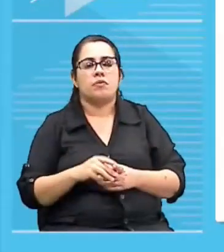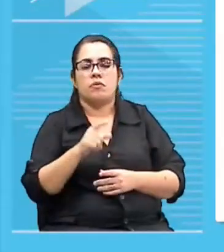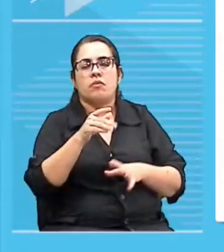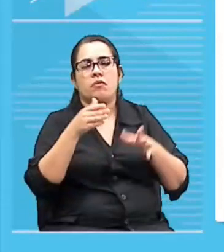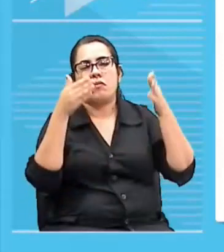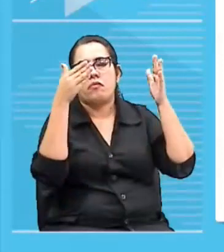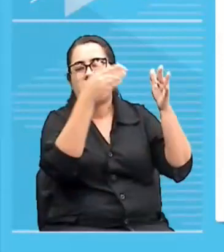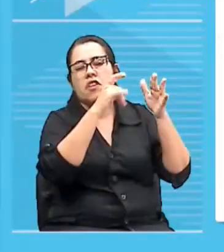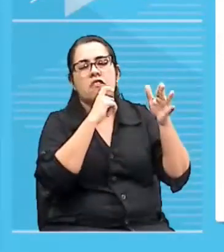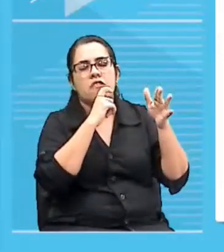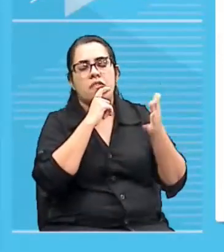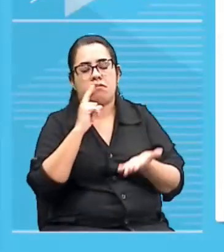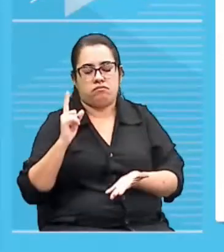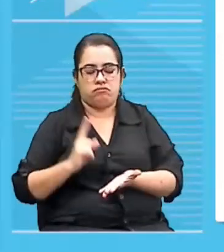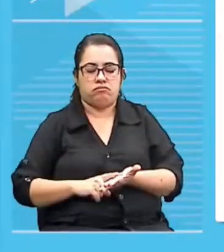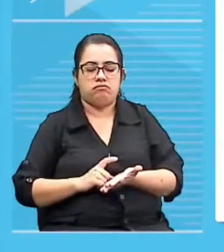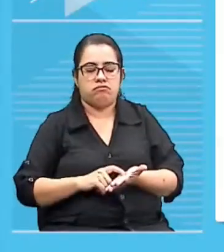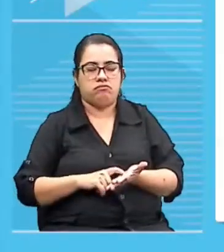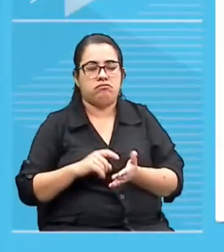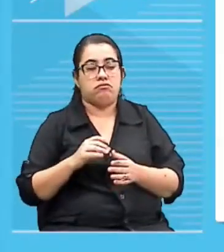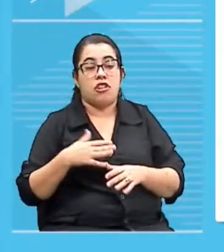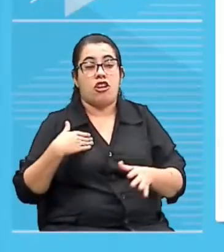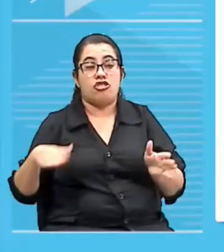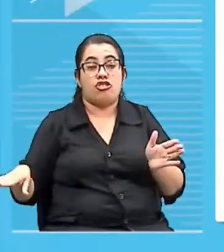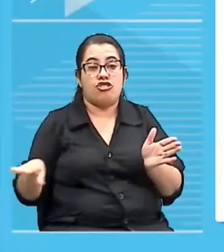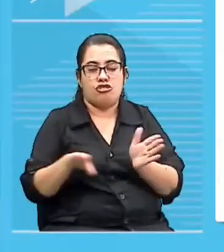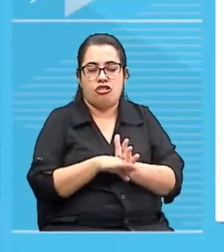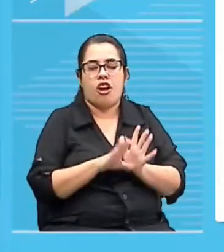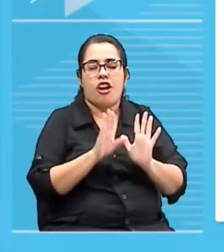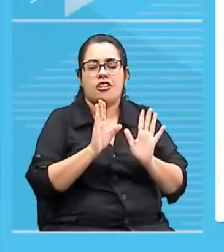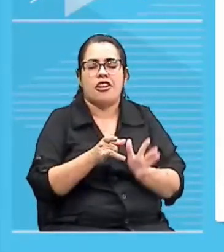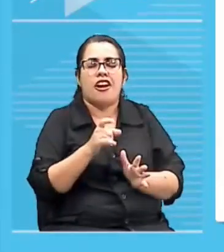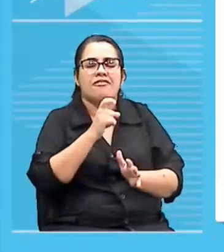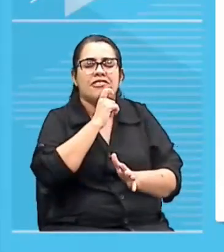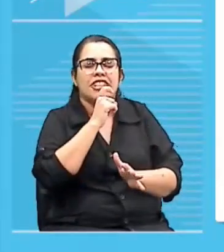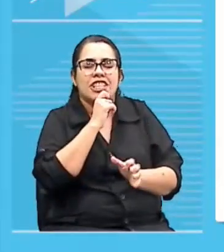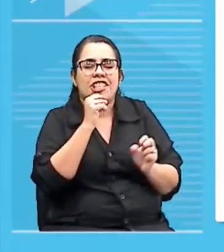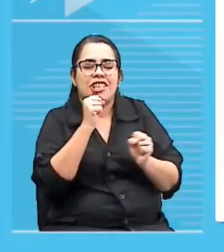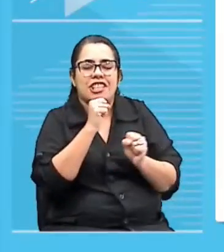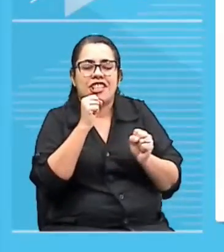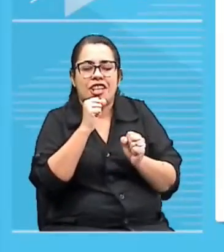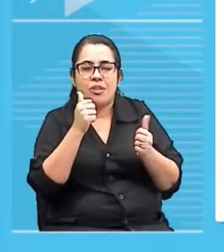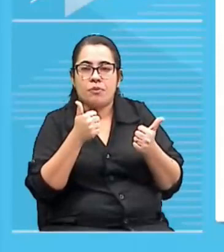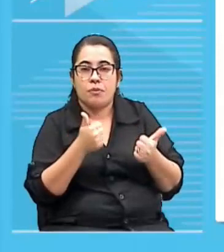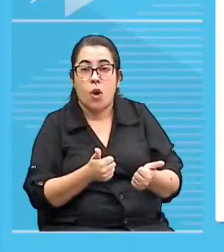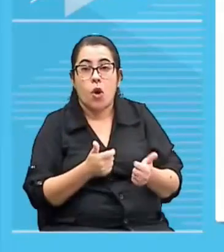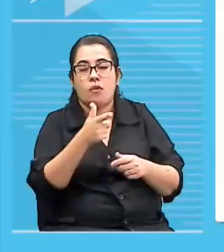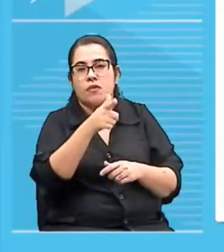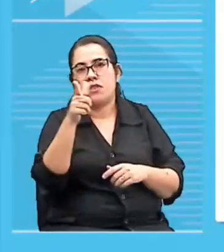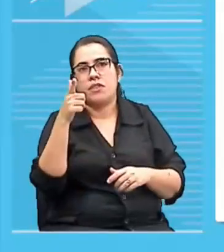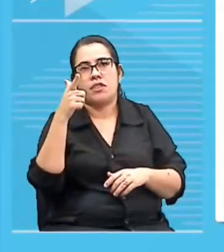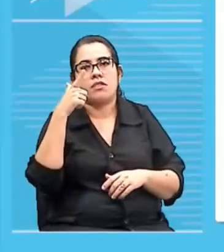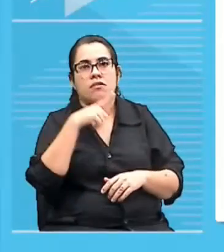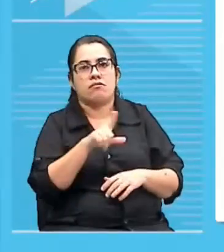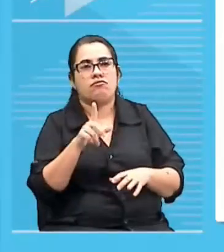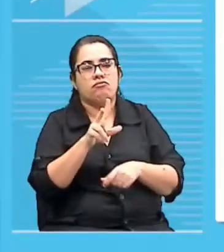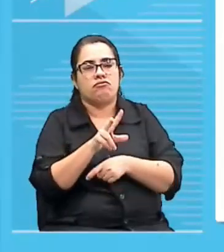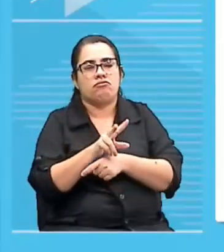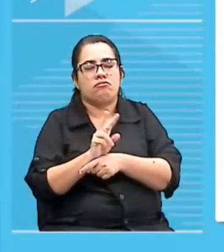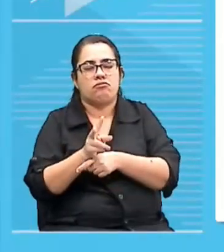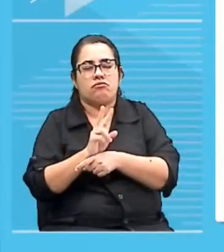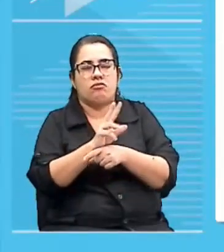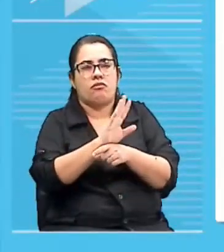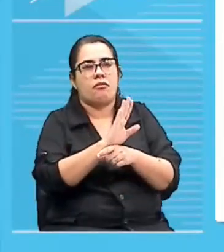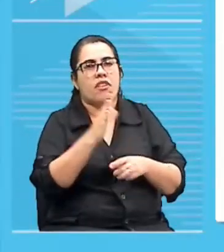ar-condicionado do seu quarto, para quando você chegar o ar-condicionado já estar ligado. Você consegue monitorar se